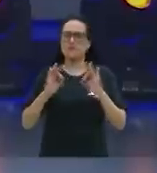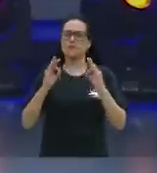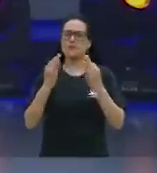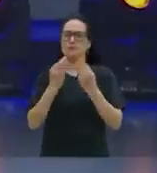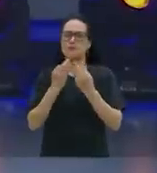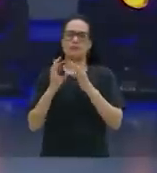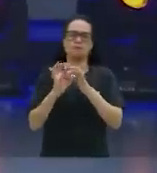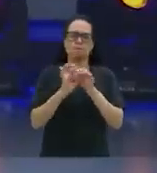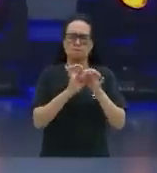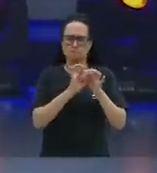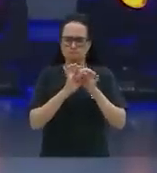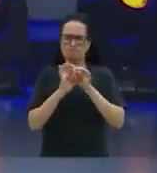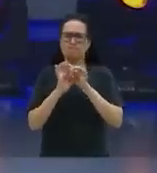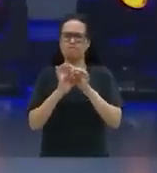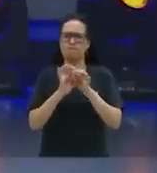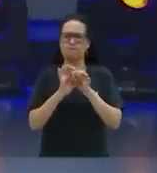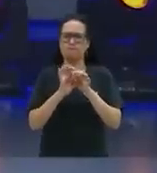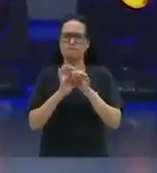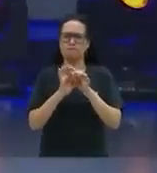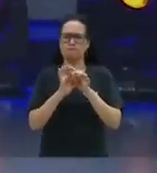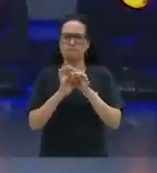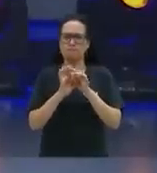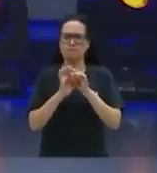uniu em torno dela primeiro.